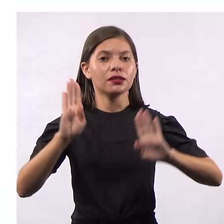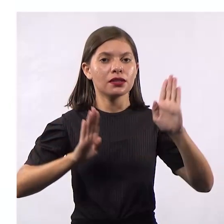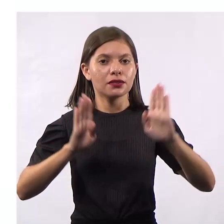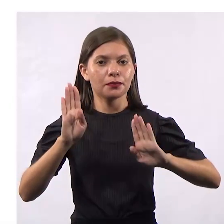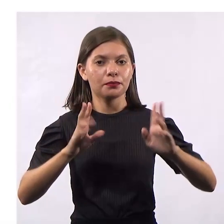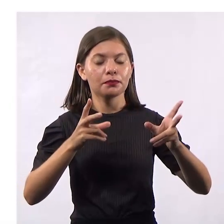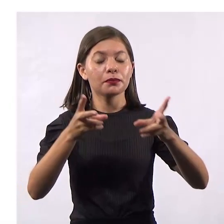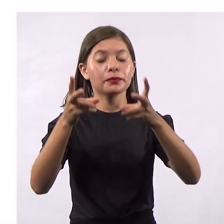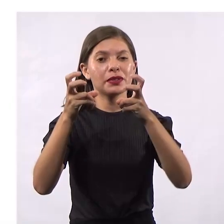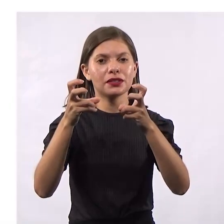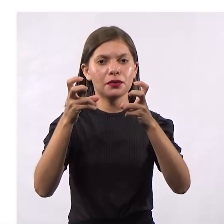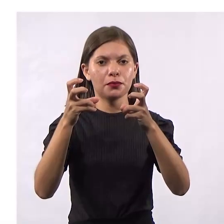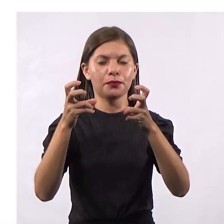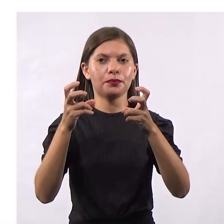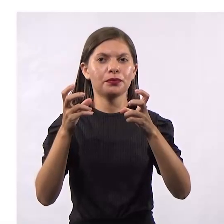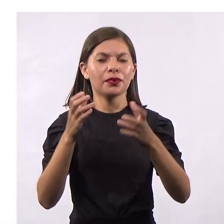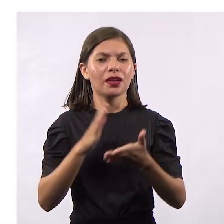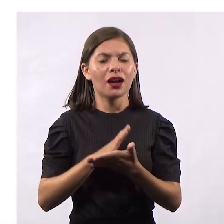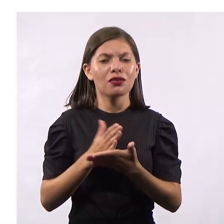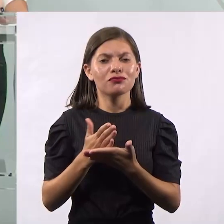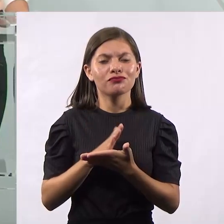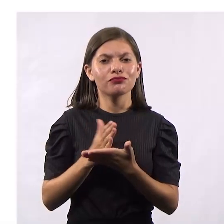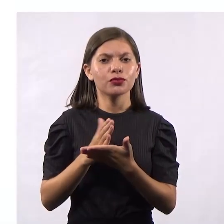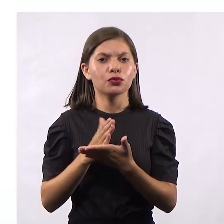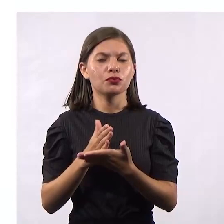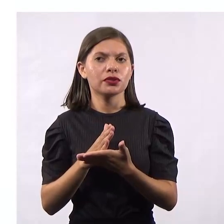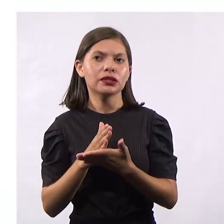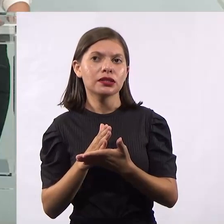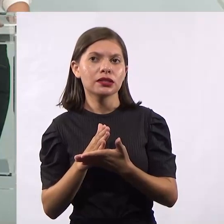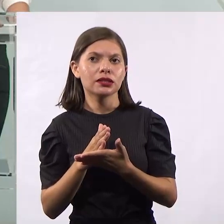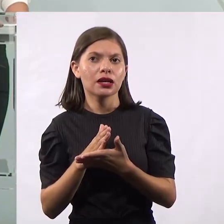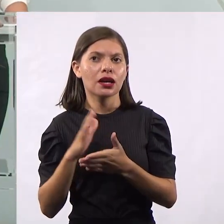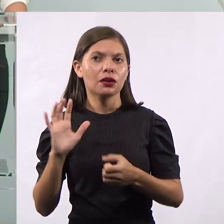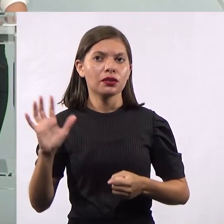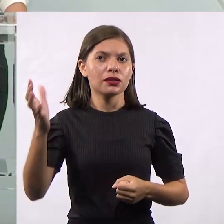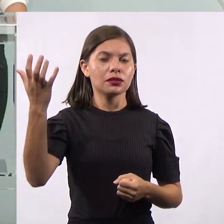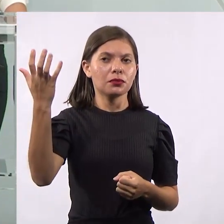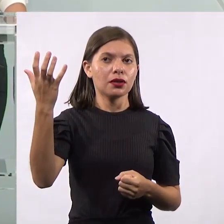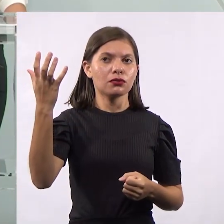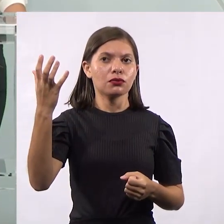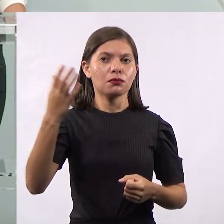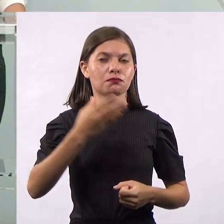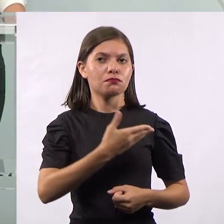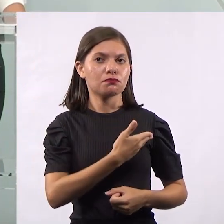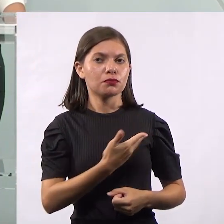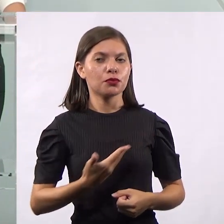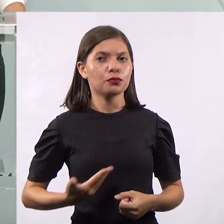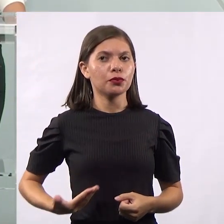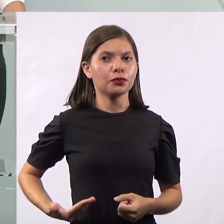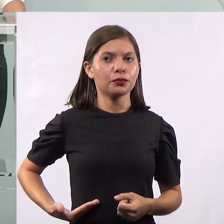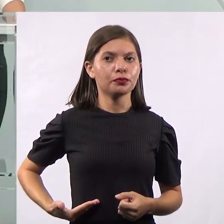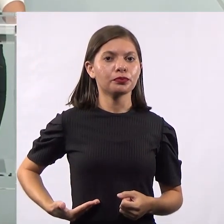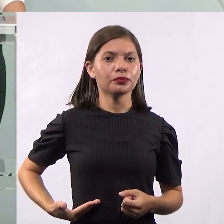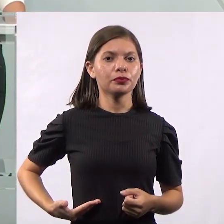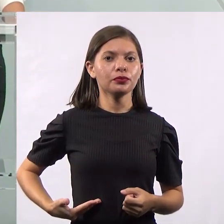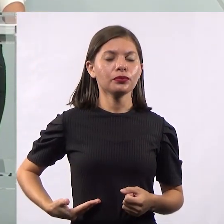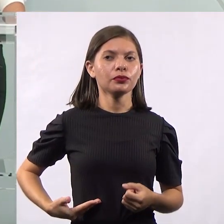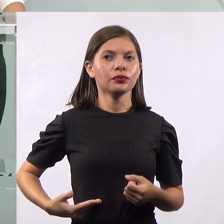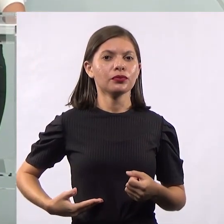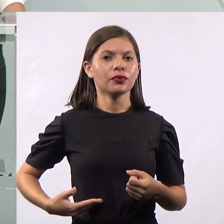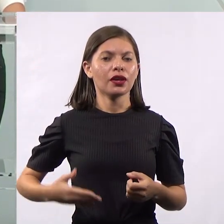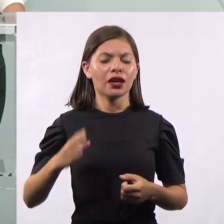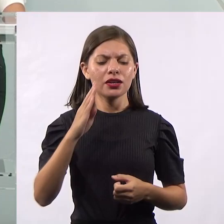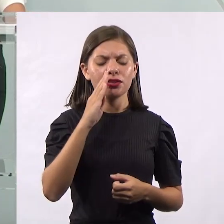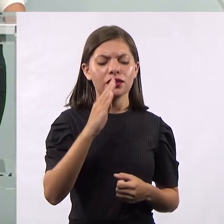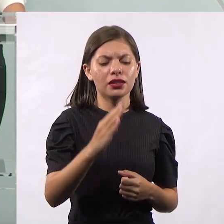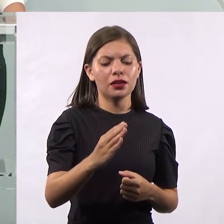licitação. Então, percebam, em algumas situações, o poder público ele não vai prestar o